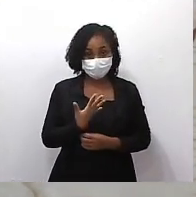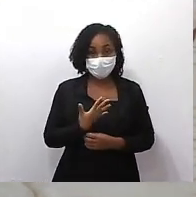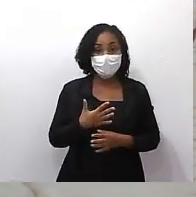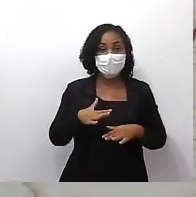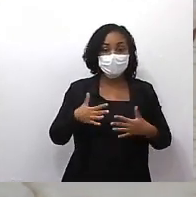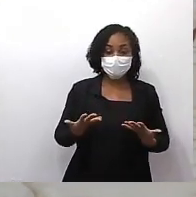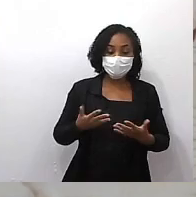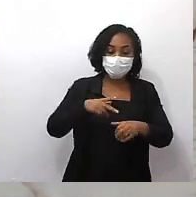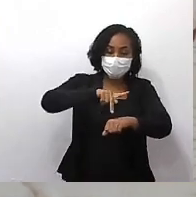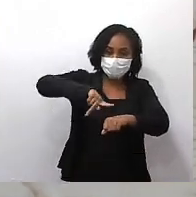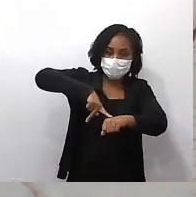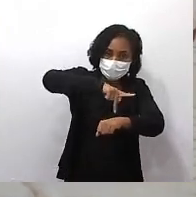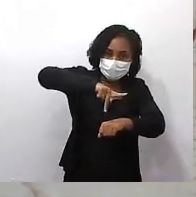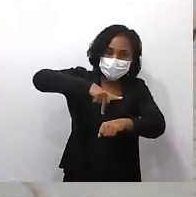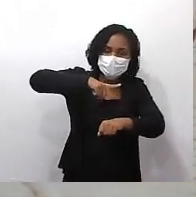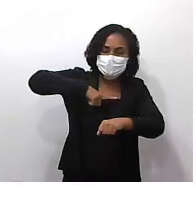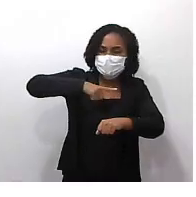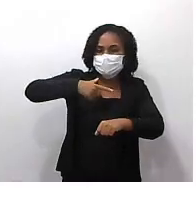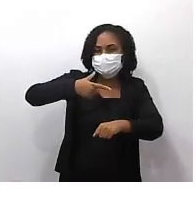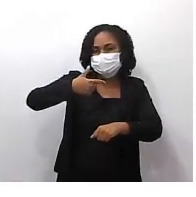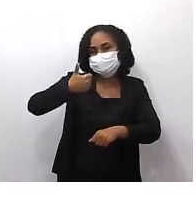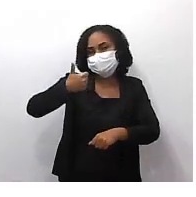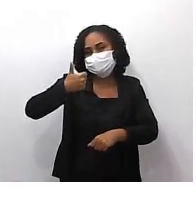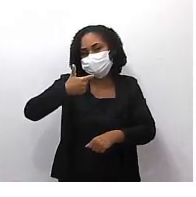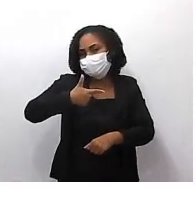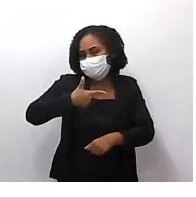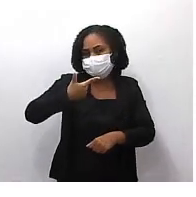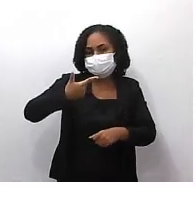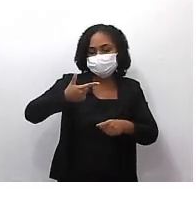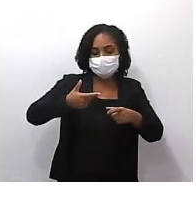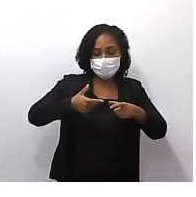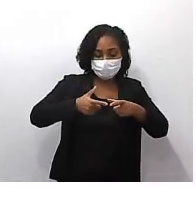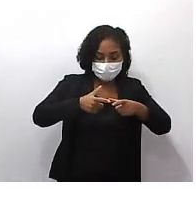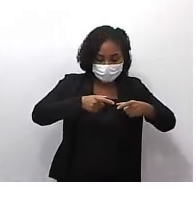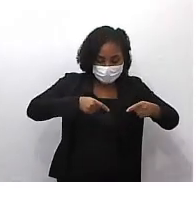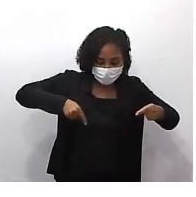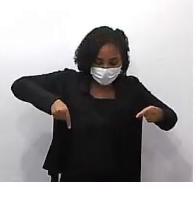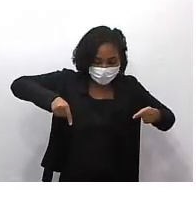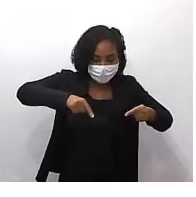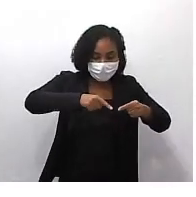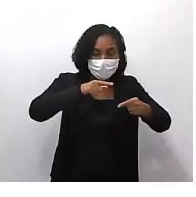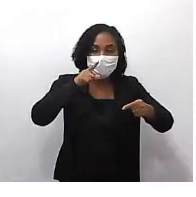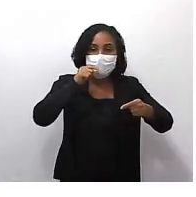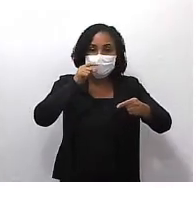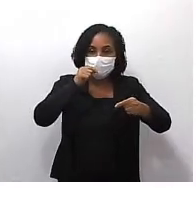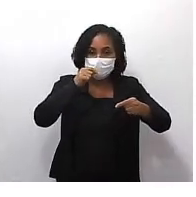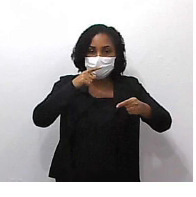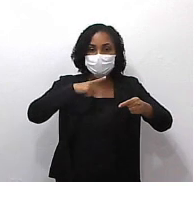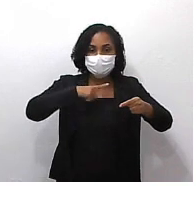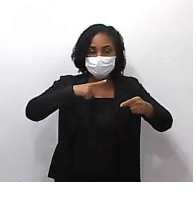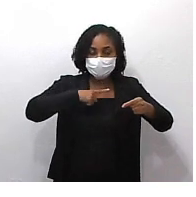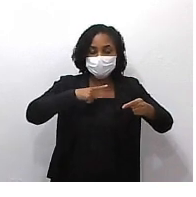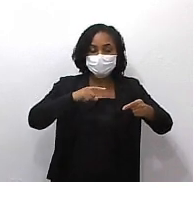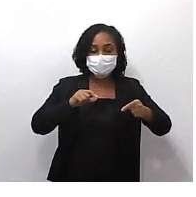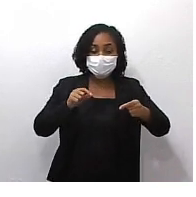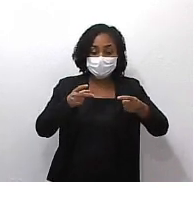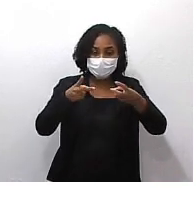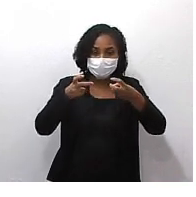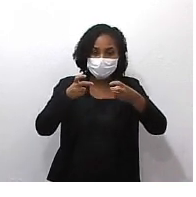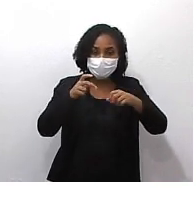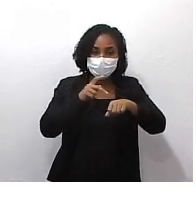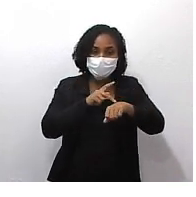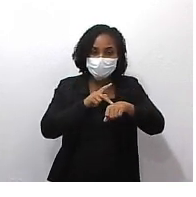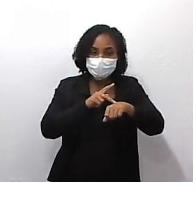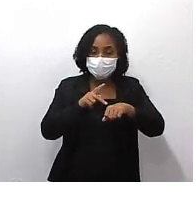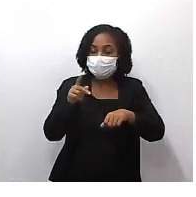Brasil é banhado por pelo menos 12 bacias hidrográficas. Observe essa figura, tá? Cada desenho desse pintadinho aí, cada